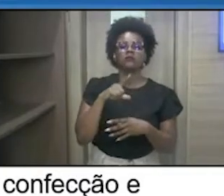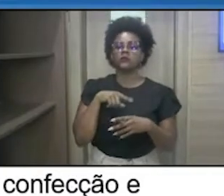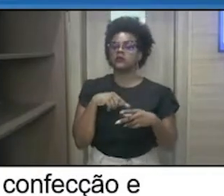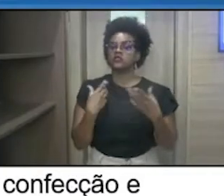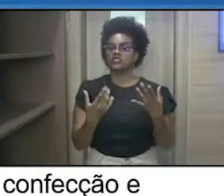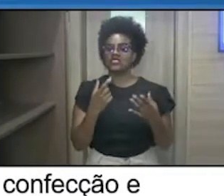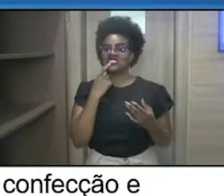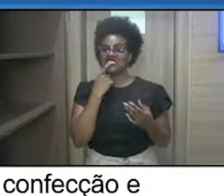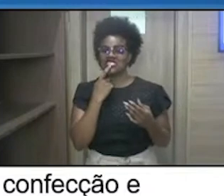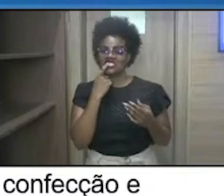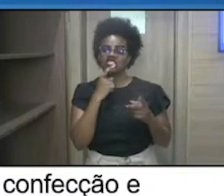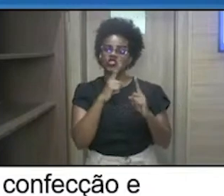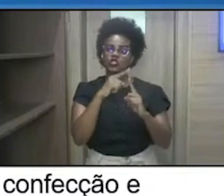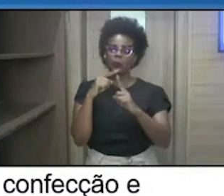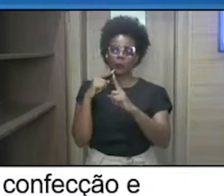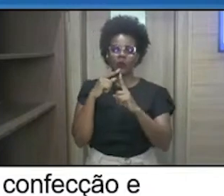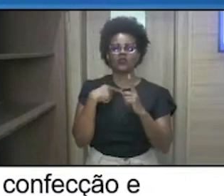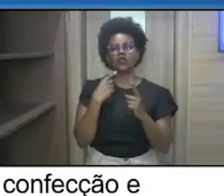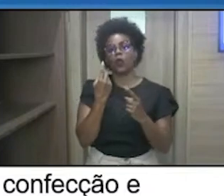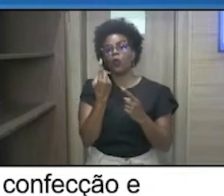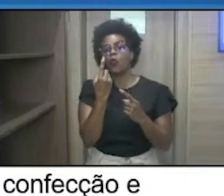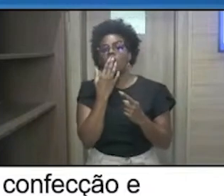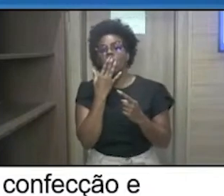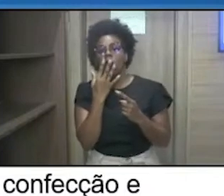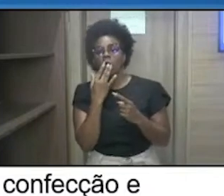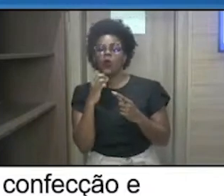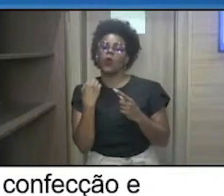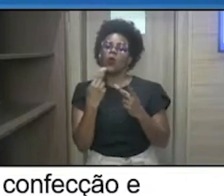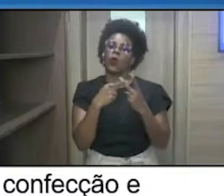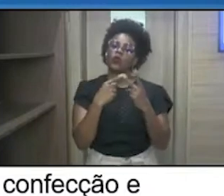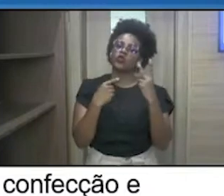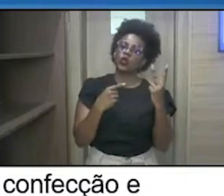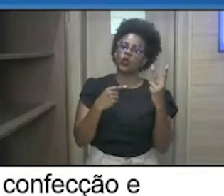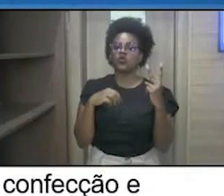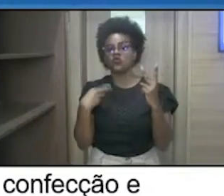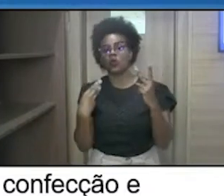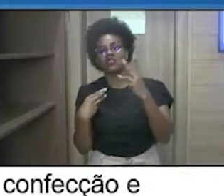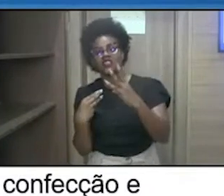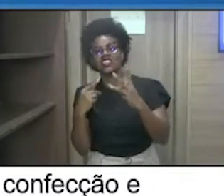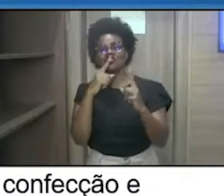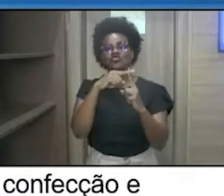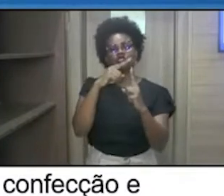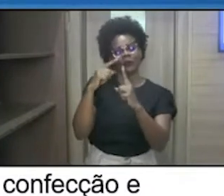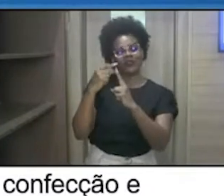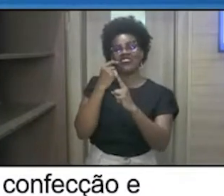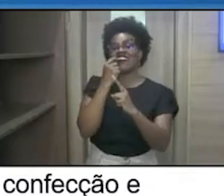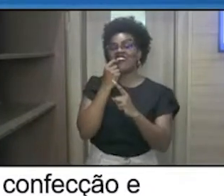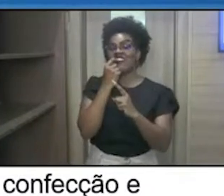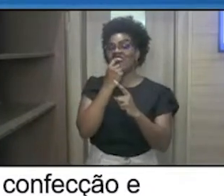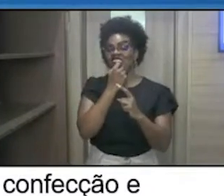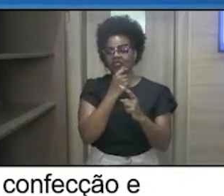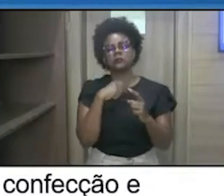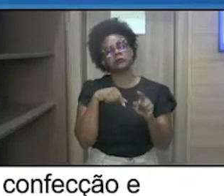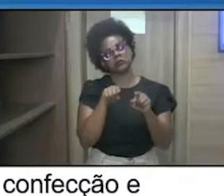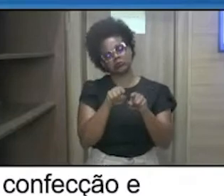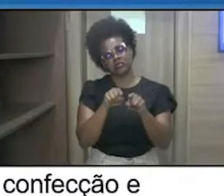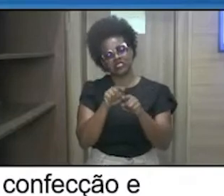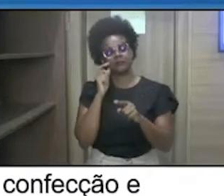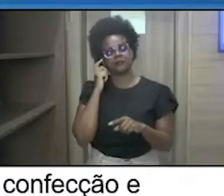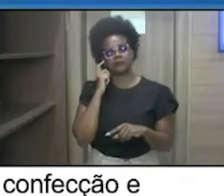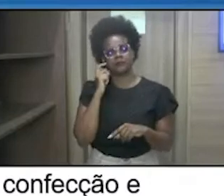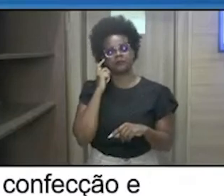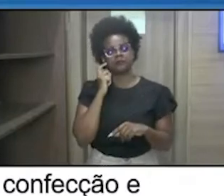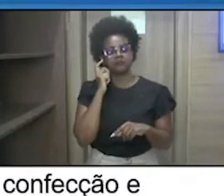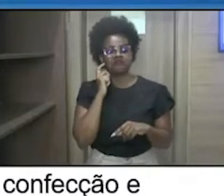tamanho dos dentes, apenas uma opção de cor, 2 ou 3 tamanhos. Isso, então, revela que